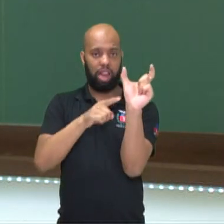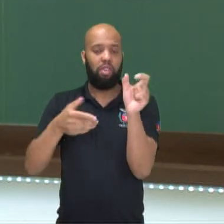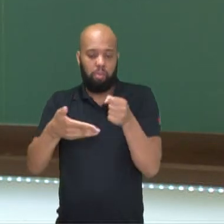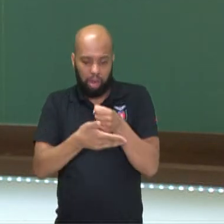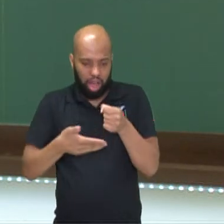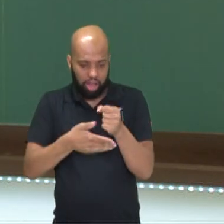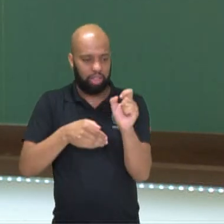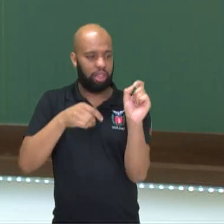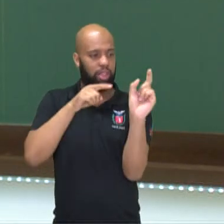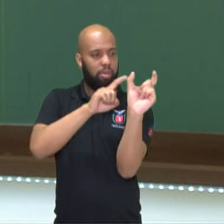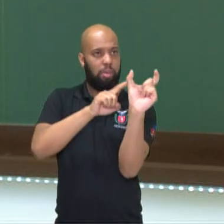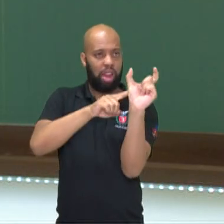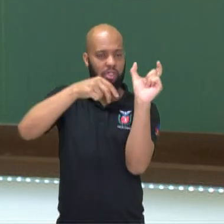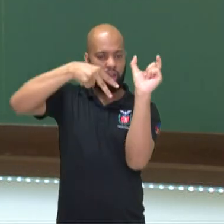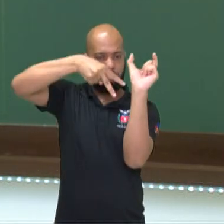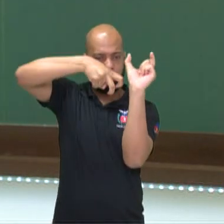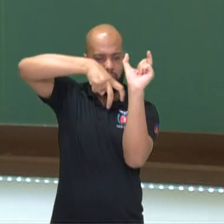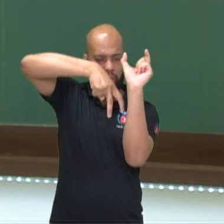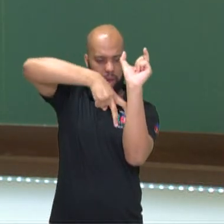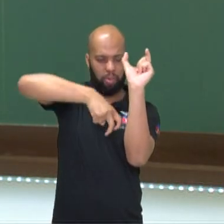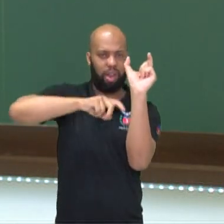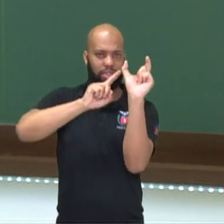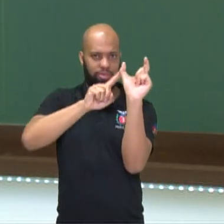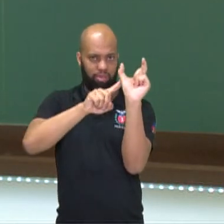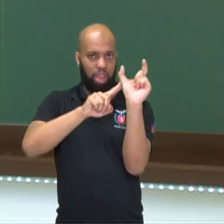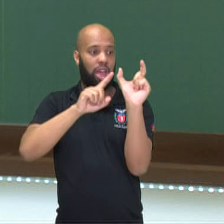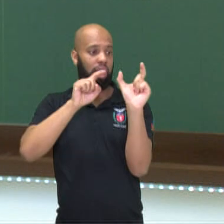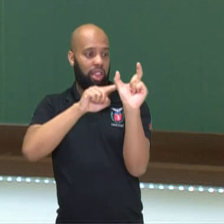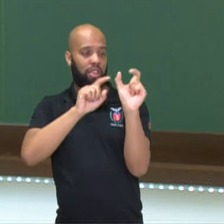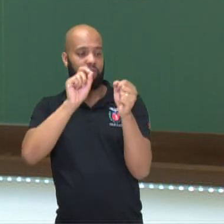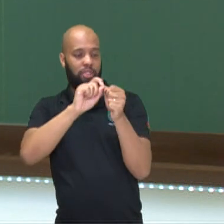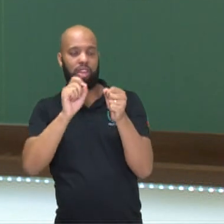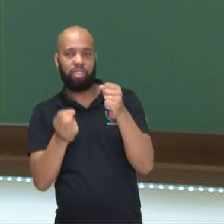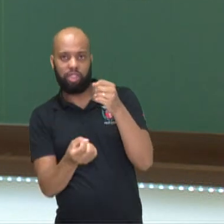compostas. O prefixo é um